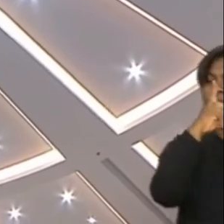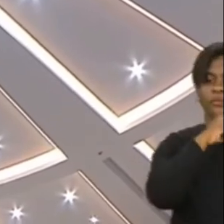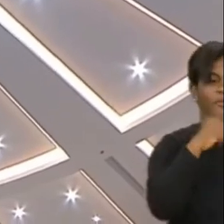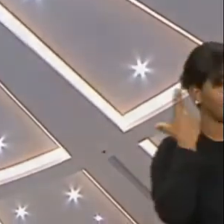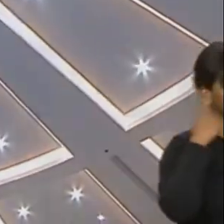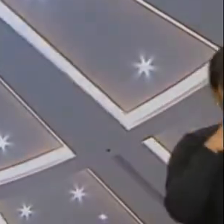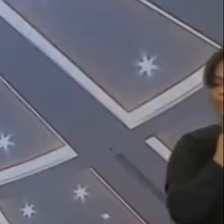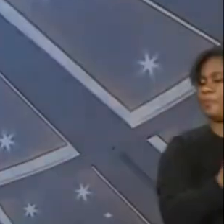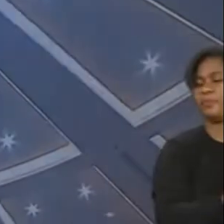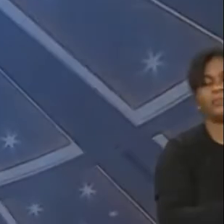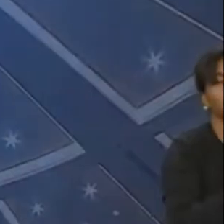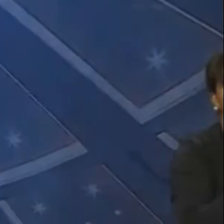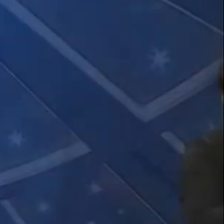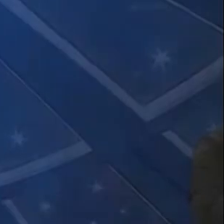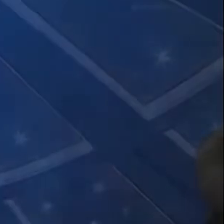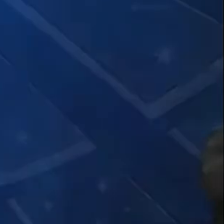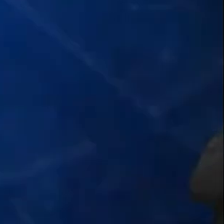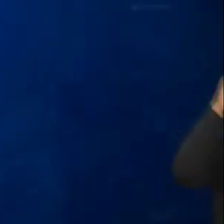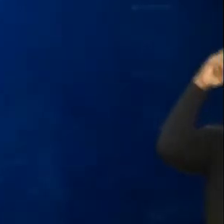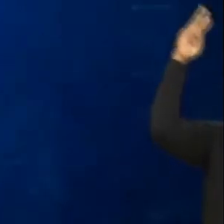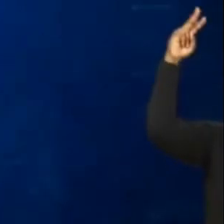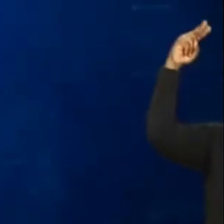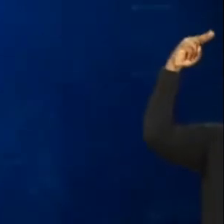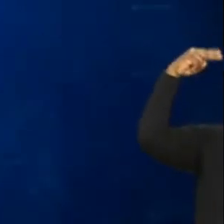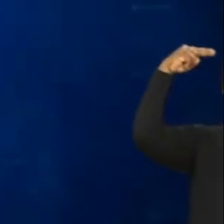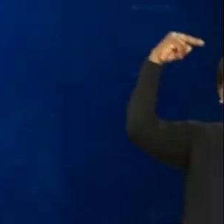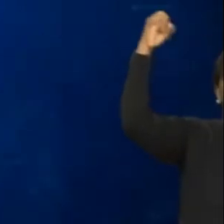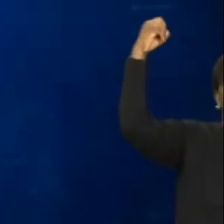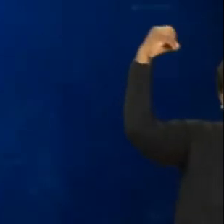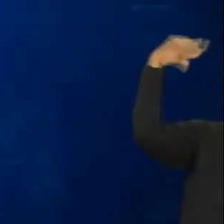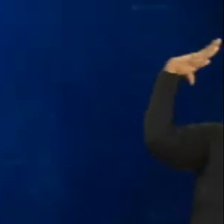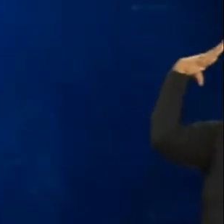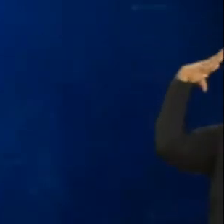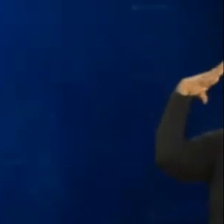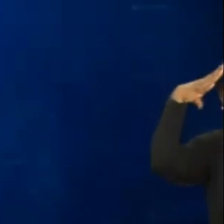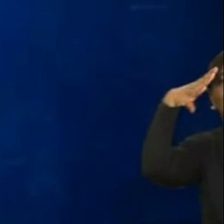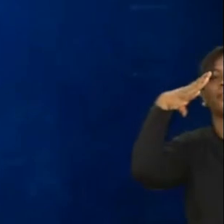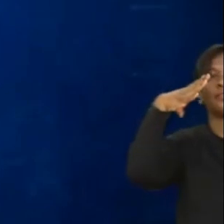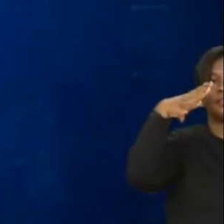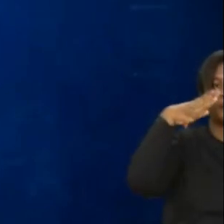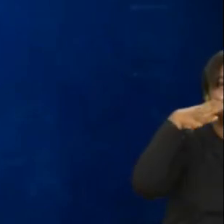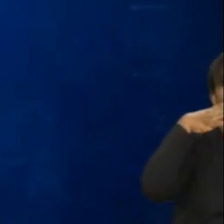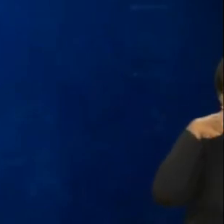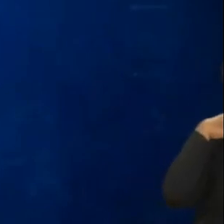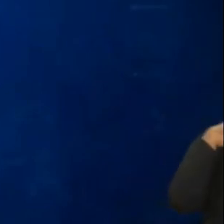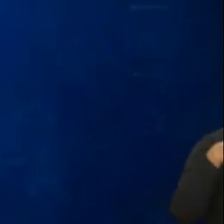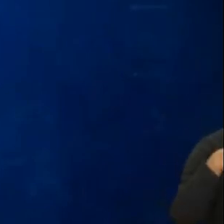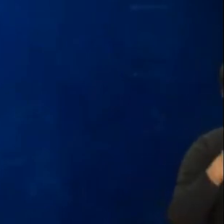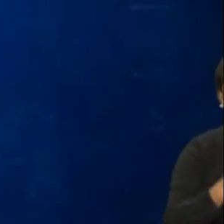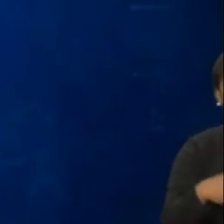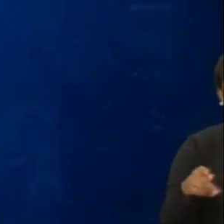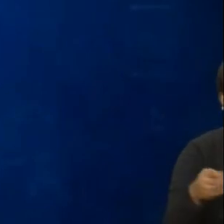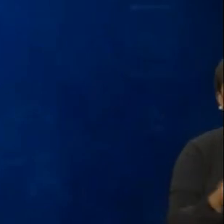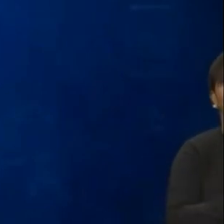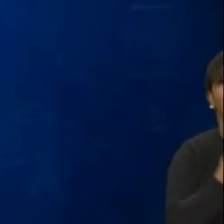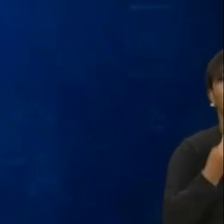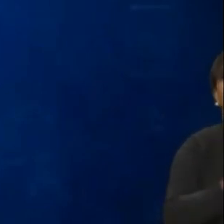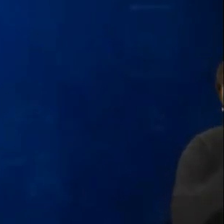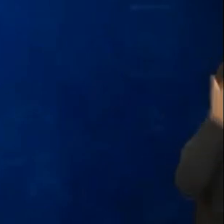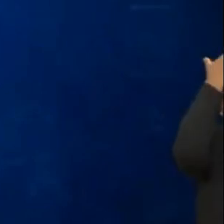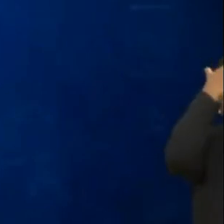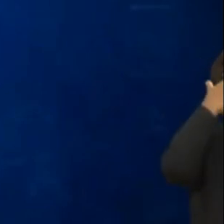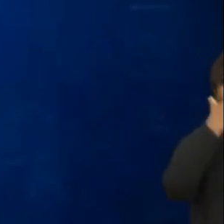Sem ti não sei viver. Na luz do seu olhar. A fonte em